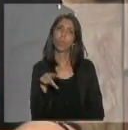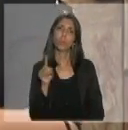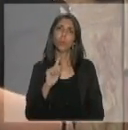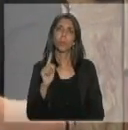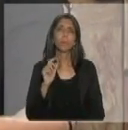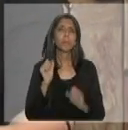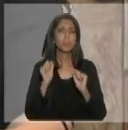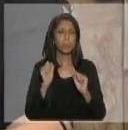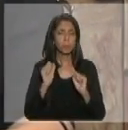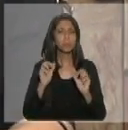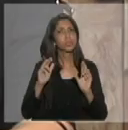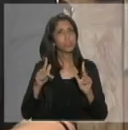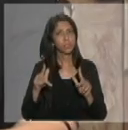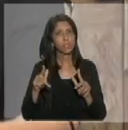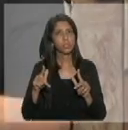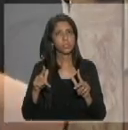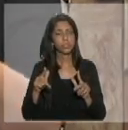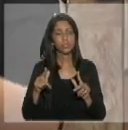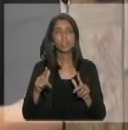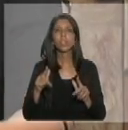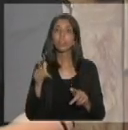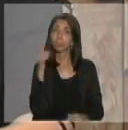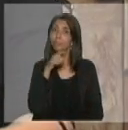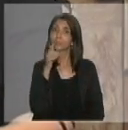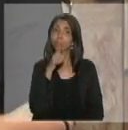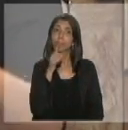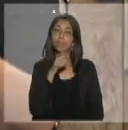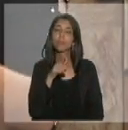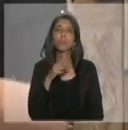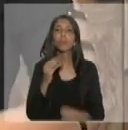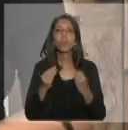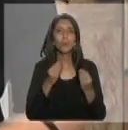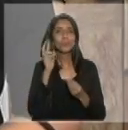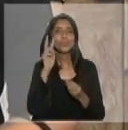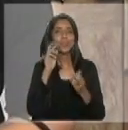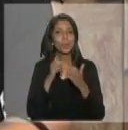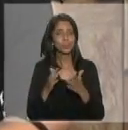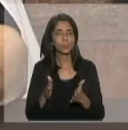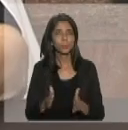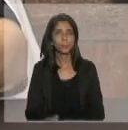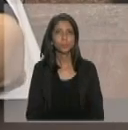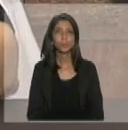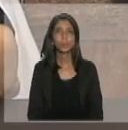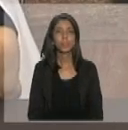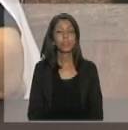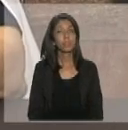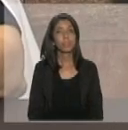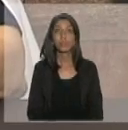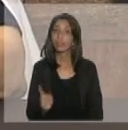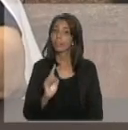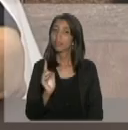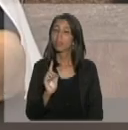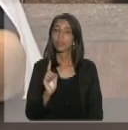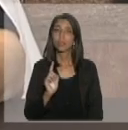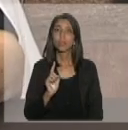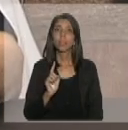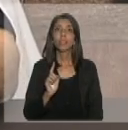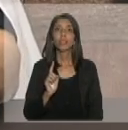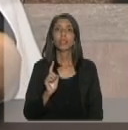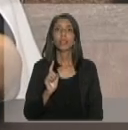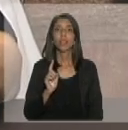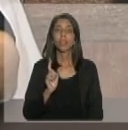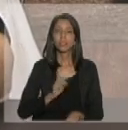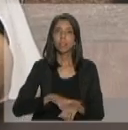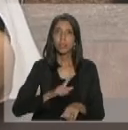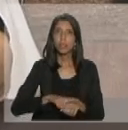assim, que se pode fazer diferente. Deu resultado. Como é que essa história começou? Não, ao